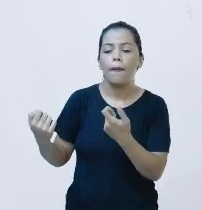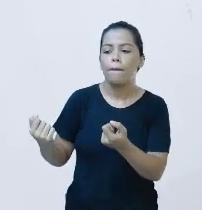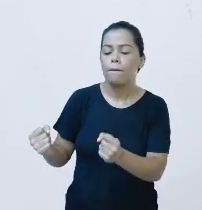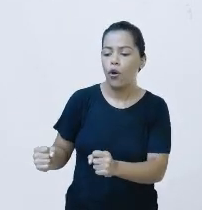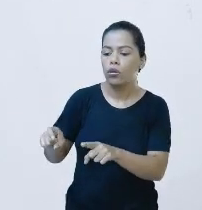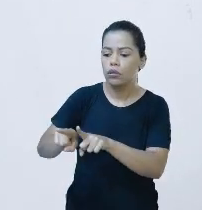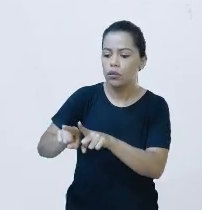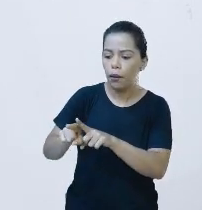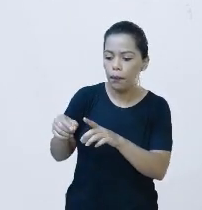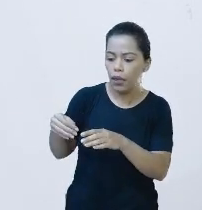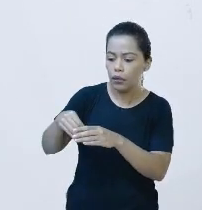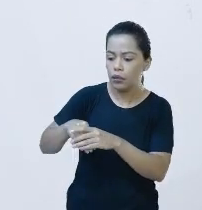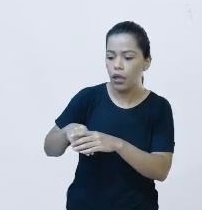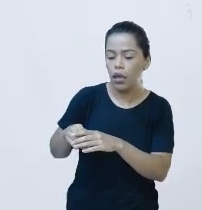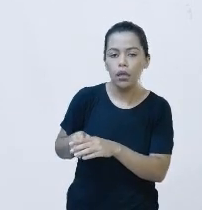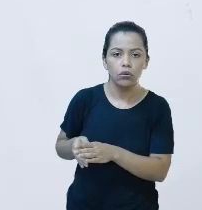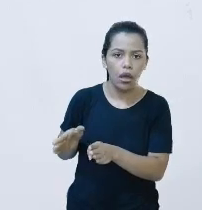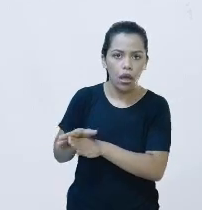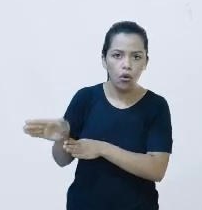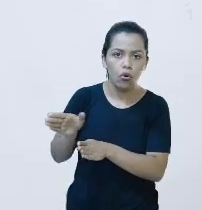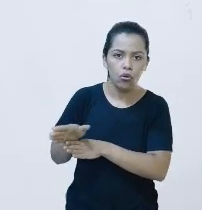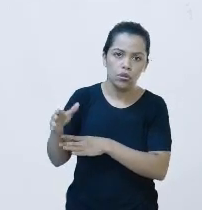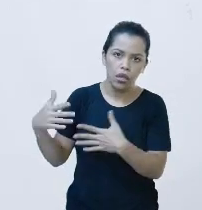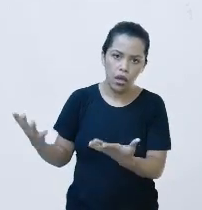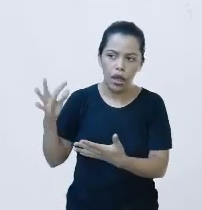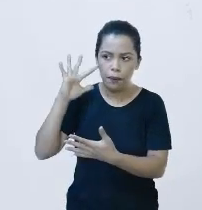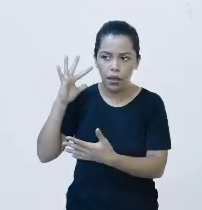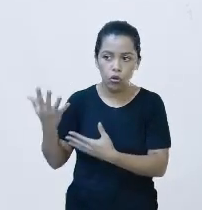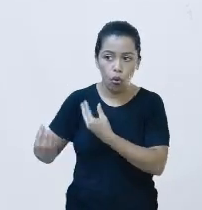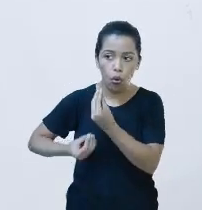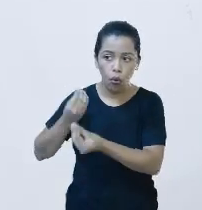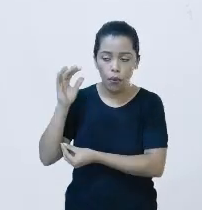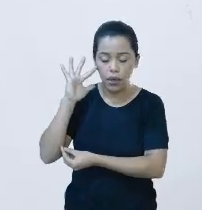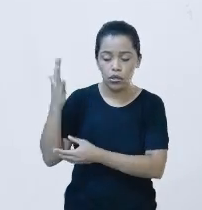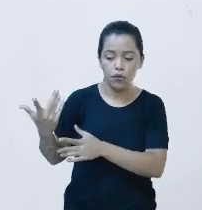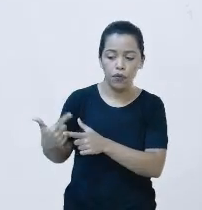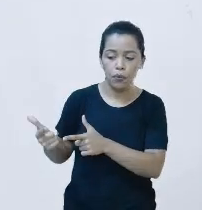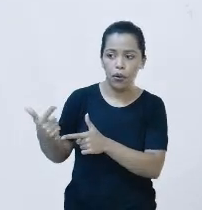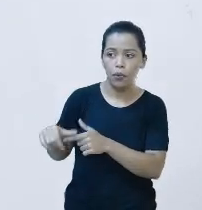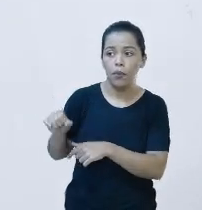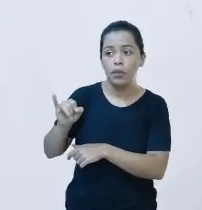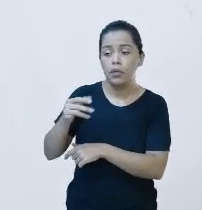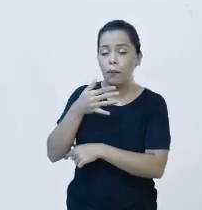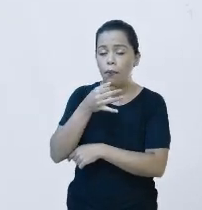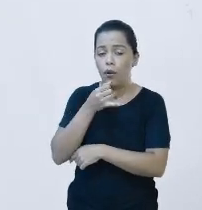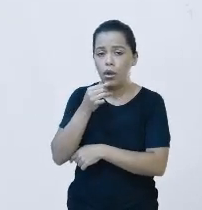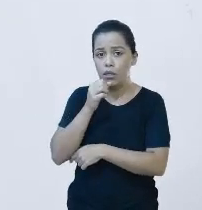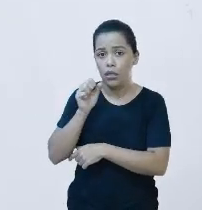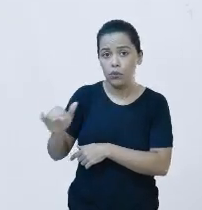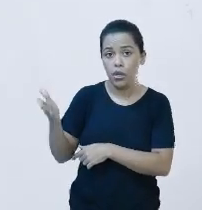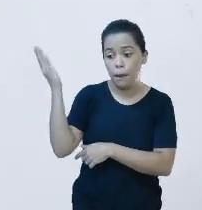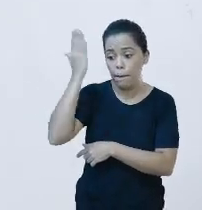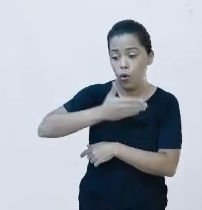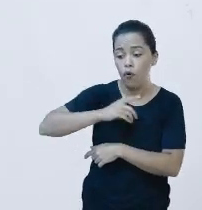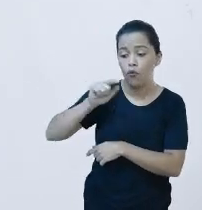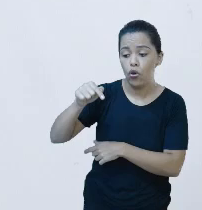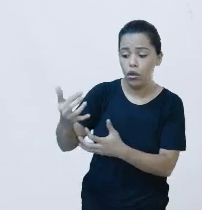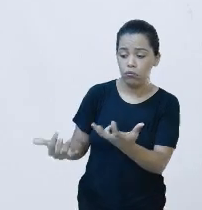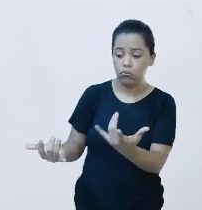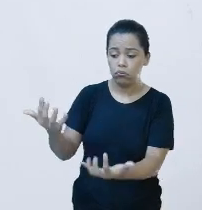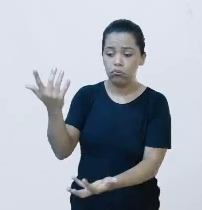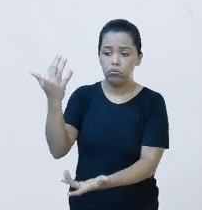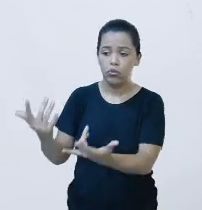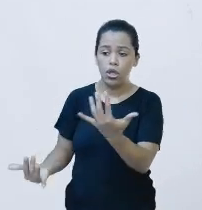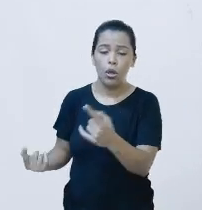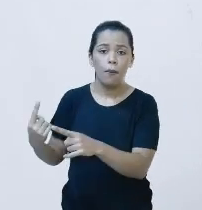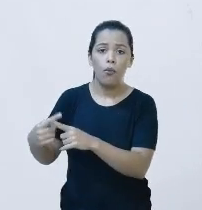reportagem, sugerir soluções. Por exemplo, se foi comprovado que esse incêndio começou porque alguém